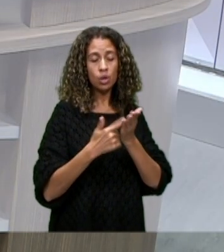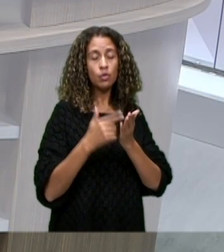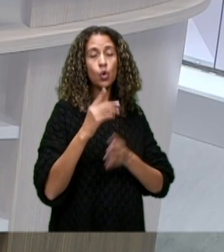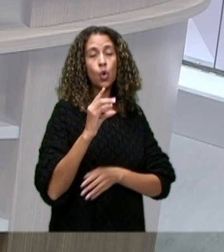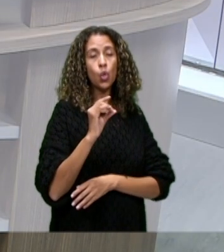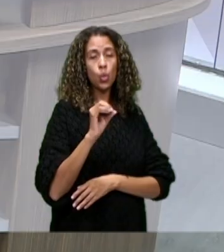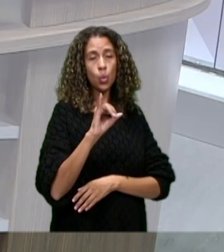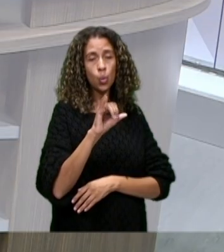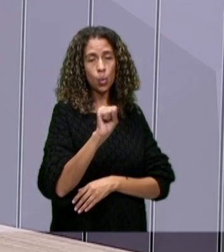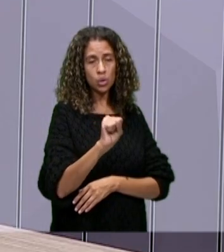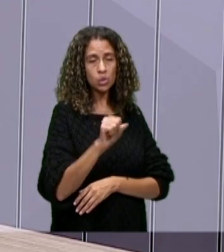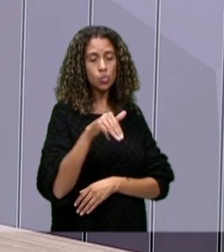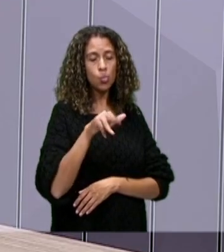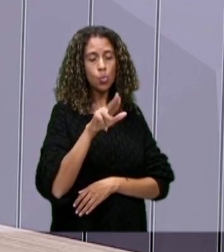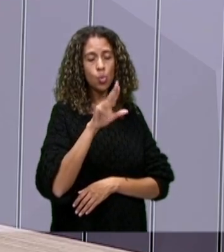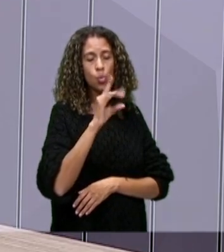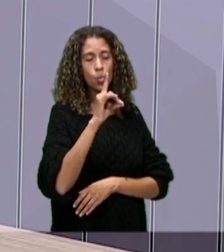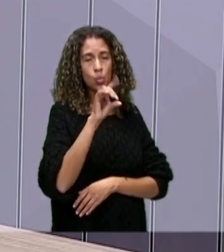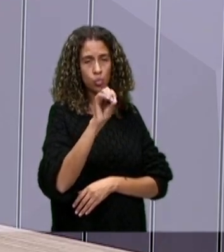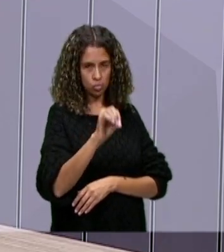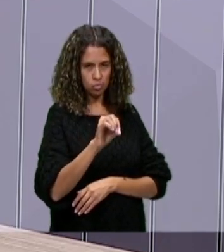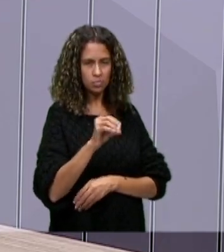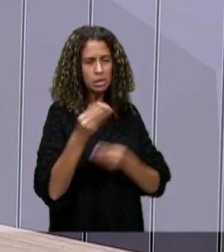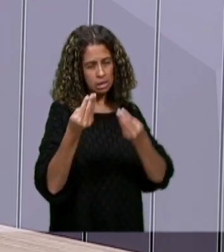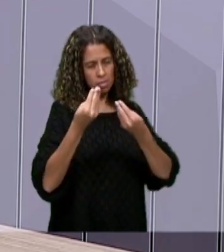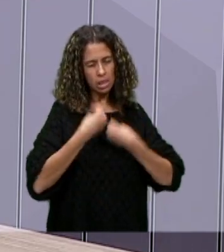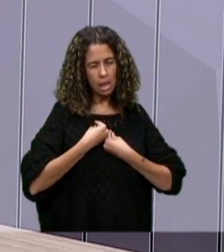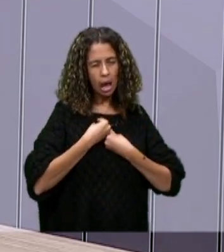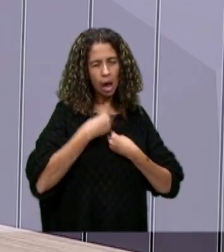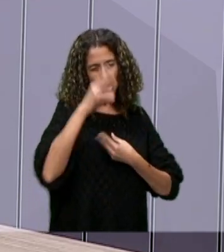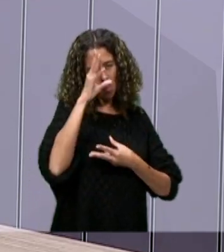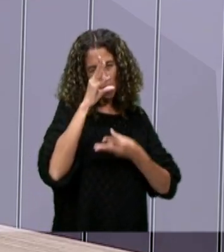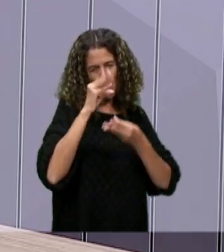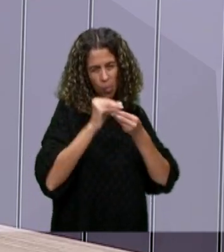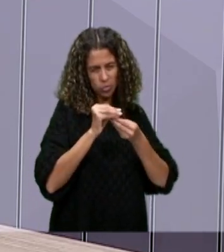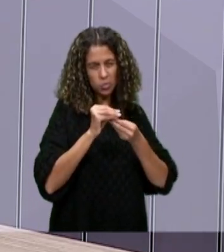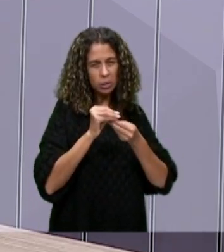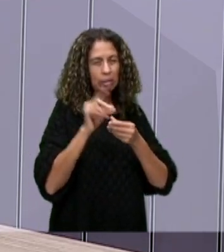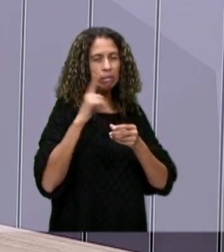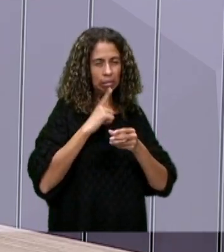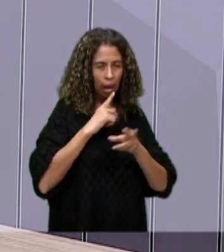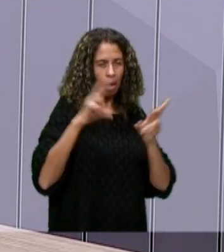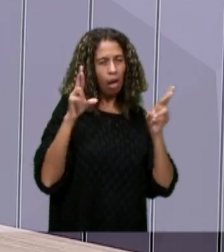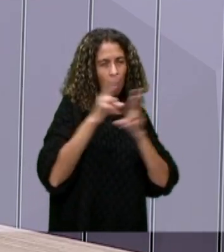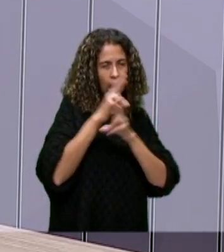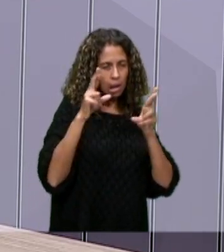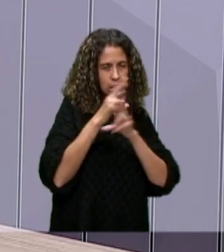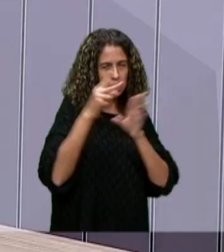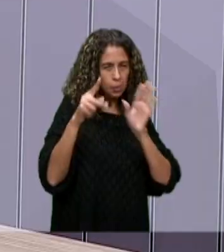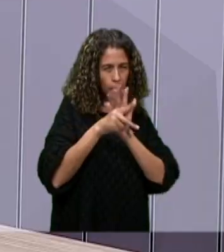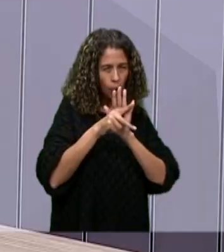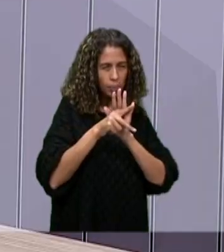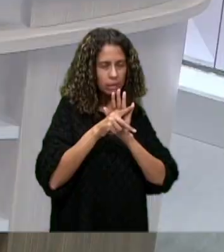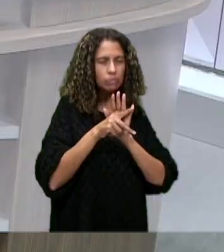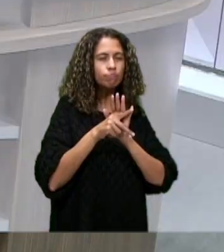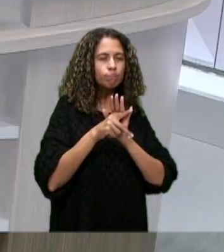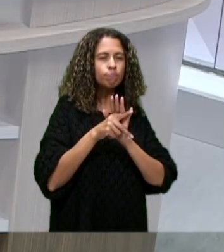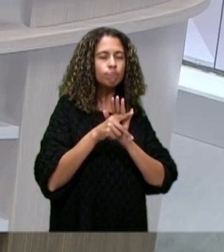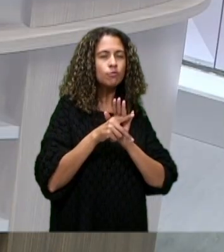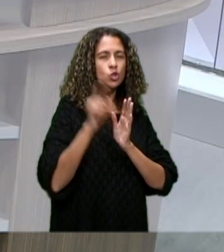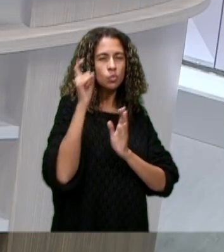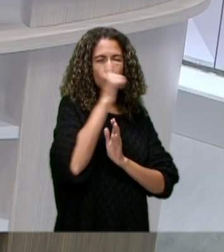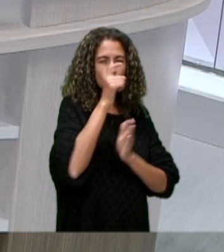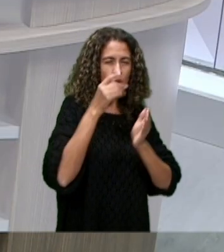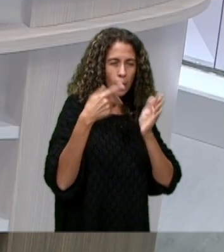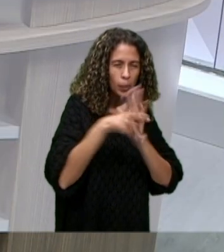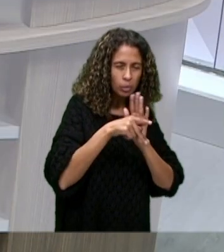vem aí? Esse spoilerzinho, pelo menos, você pode dar, tem uma relaçãozinha, tem alguma coisa de ficção científica nisso ou